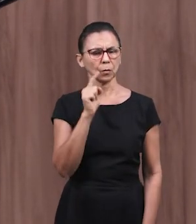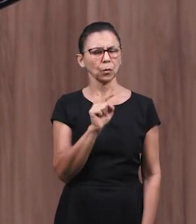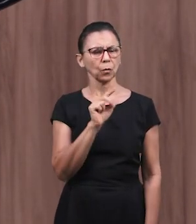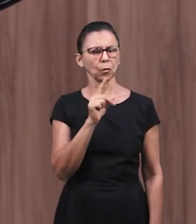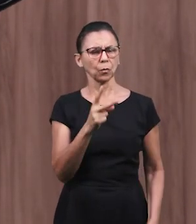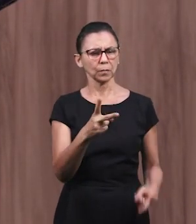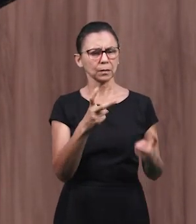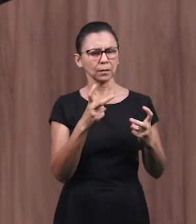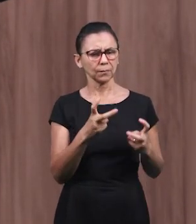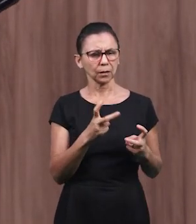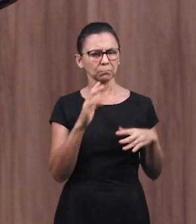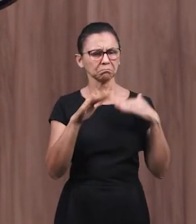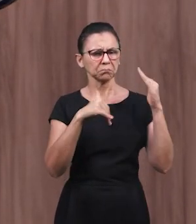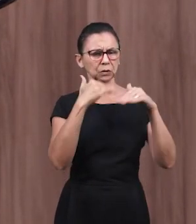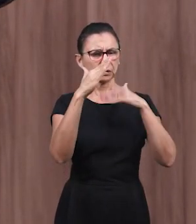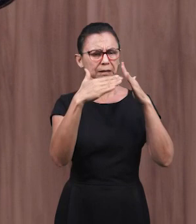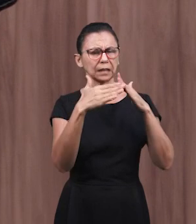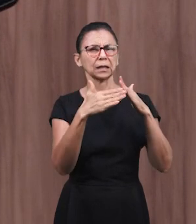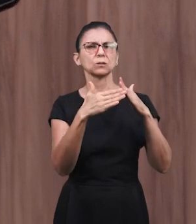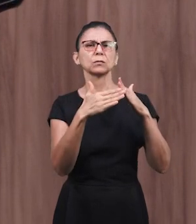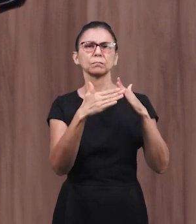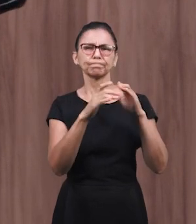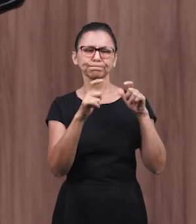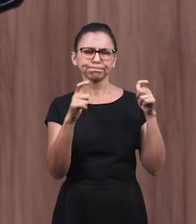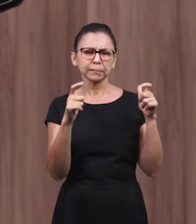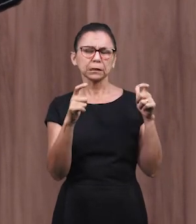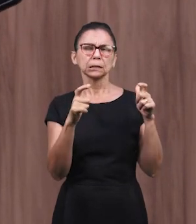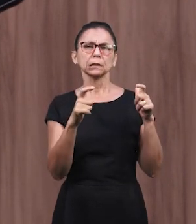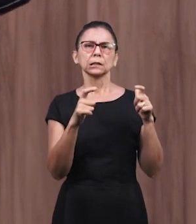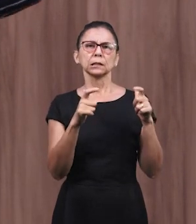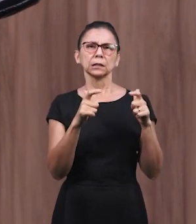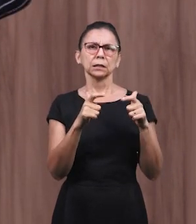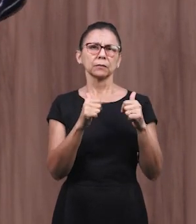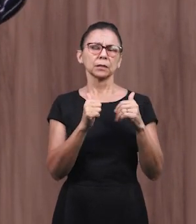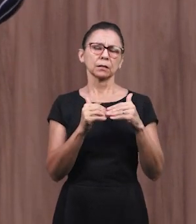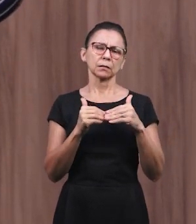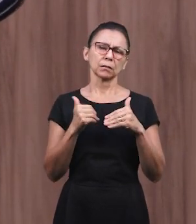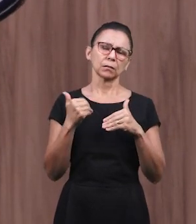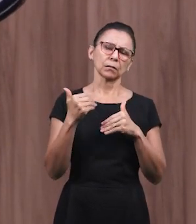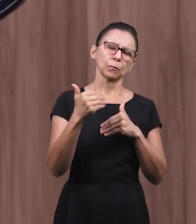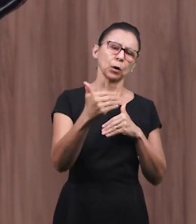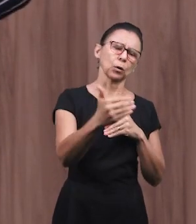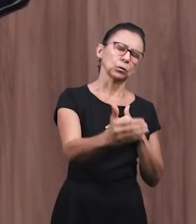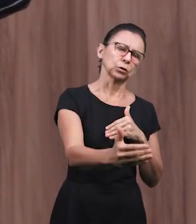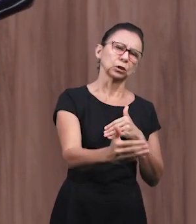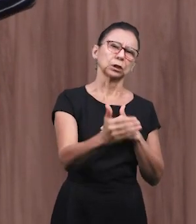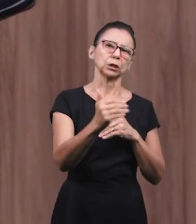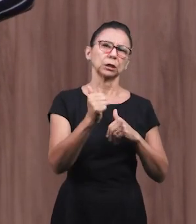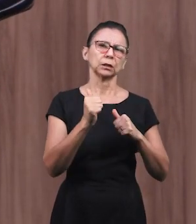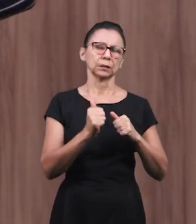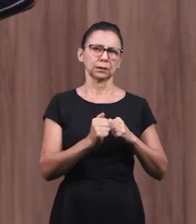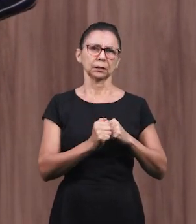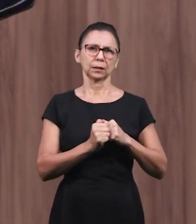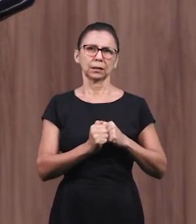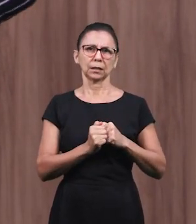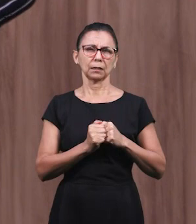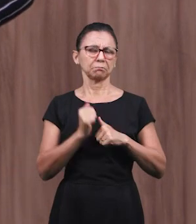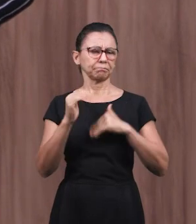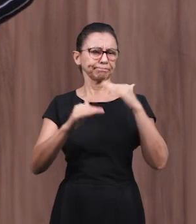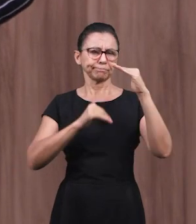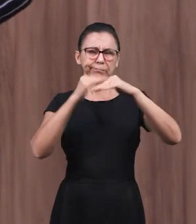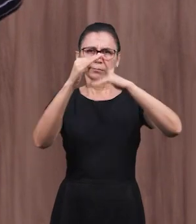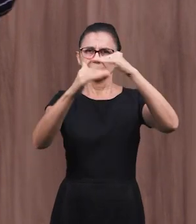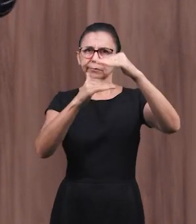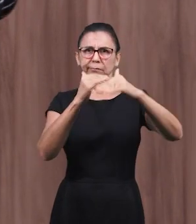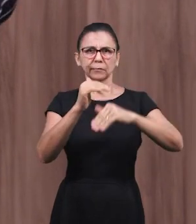que esse é um processo amplo, que envolve conhecimentos que a constitui ao longo da vida. É um processo formativo que